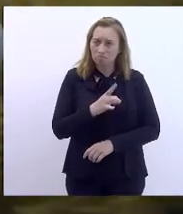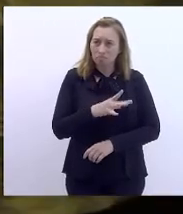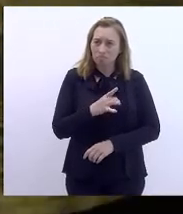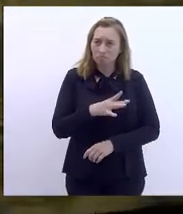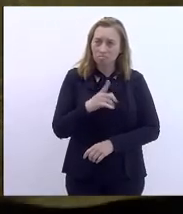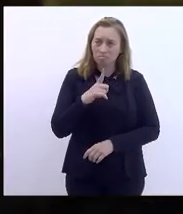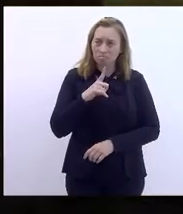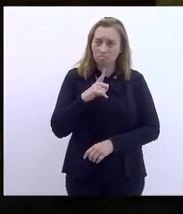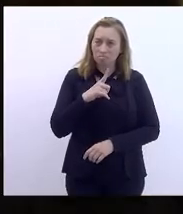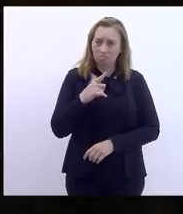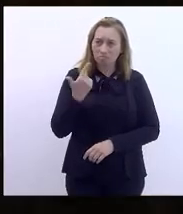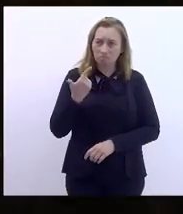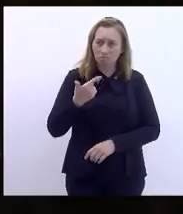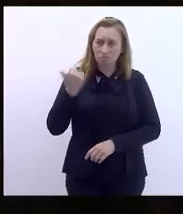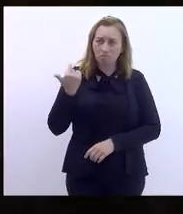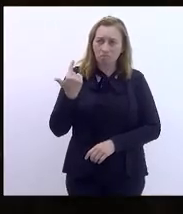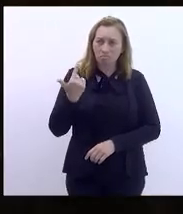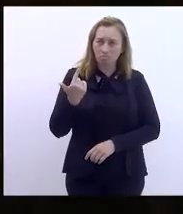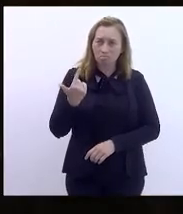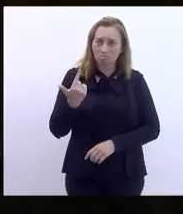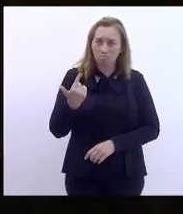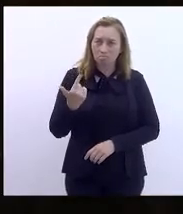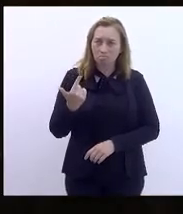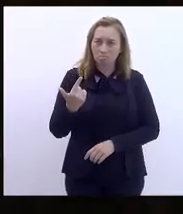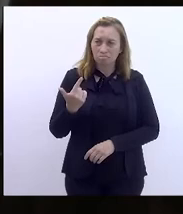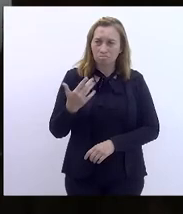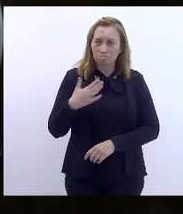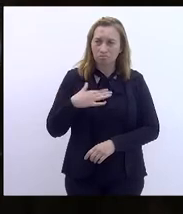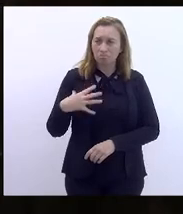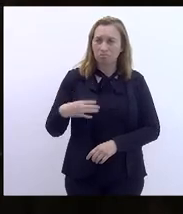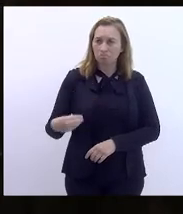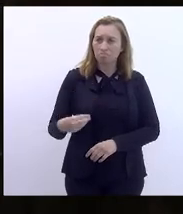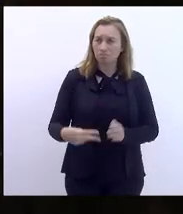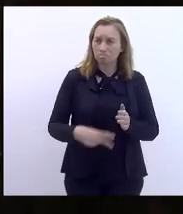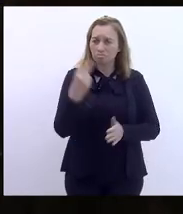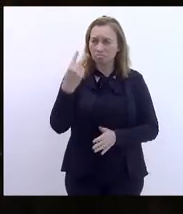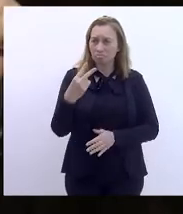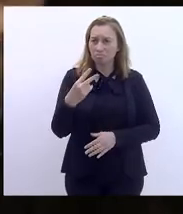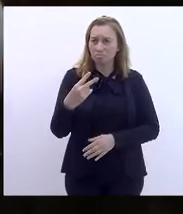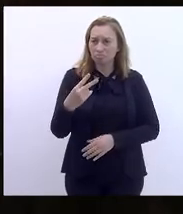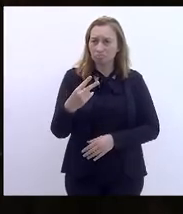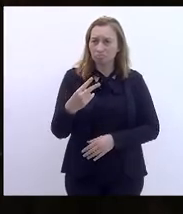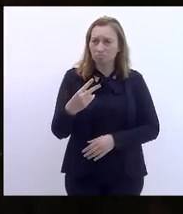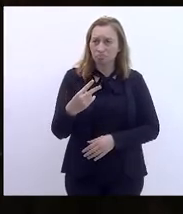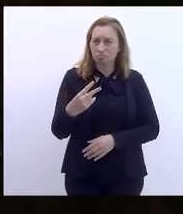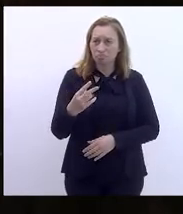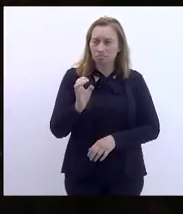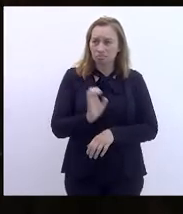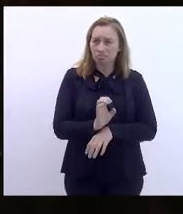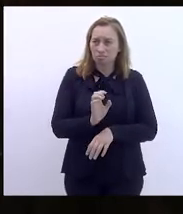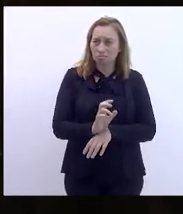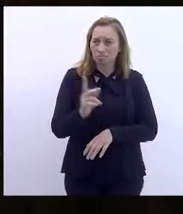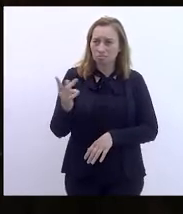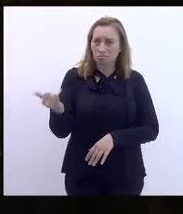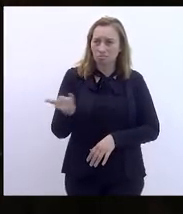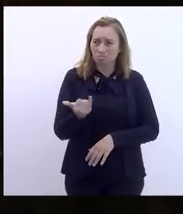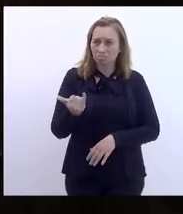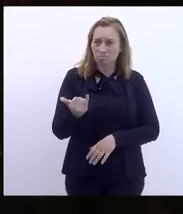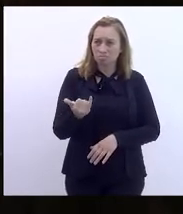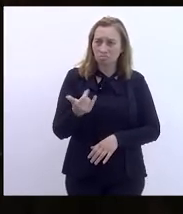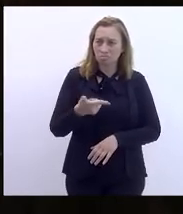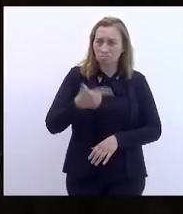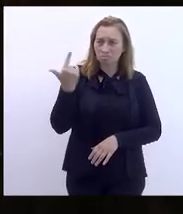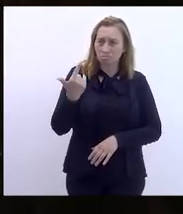de levar bala perdida que atingiu as costas do meu filho duas vezes e que o estado Diz para mim que foi bala